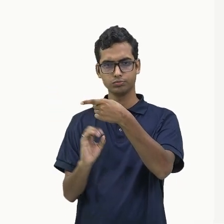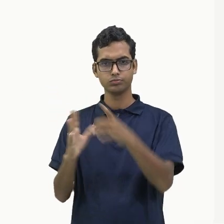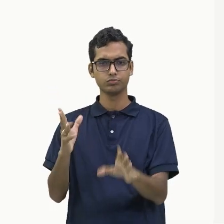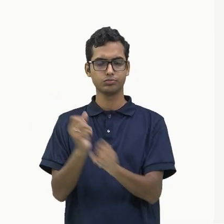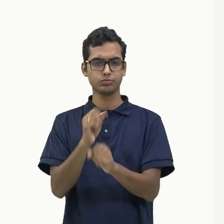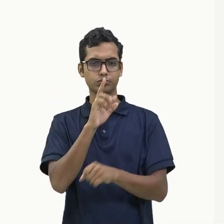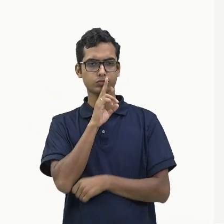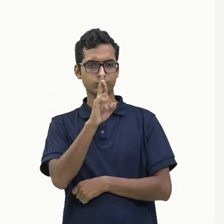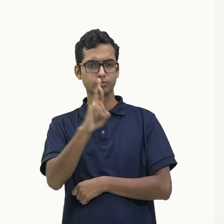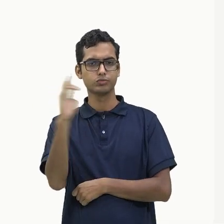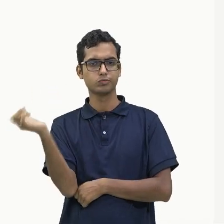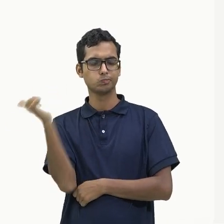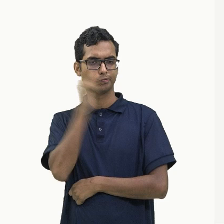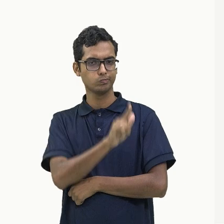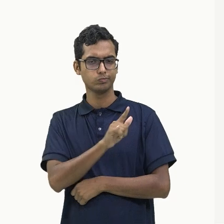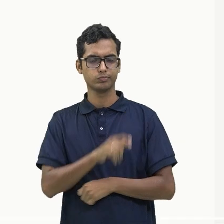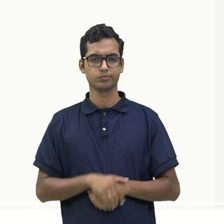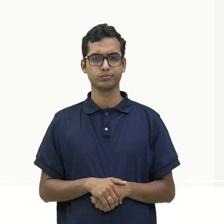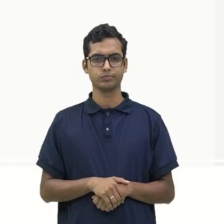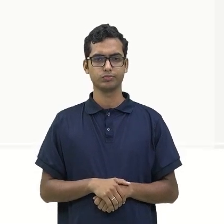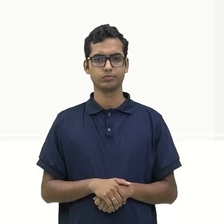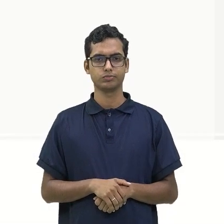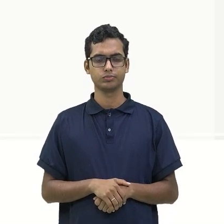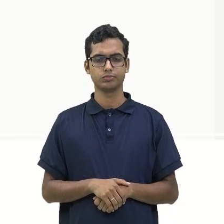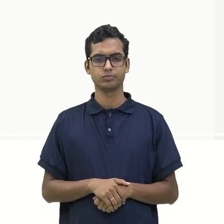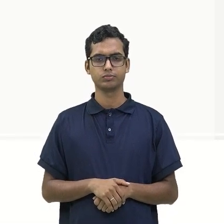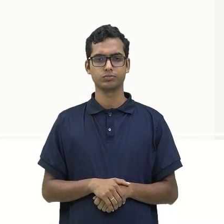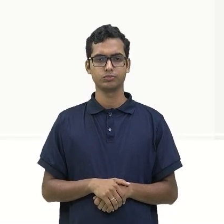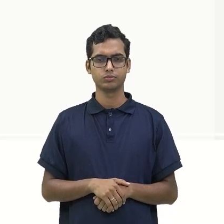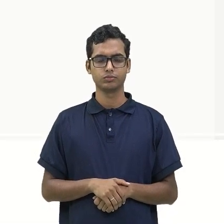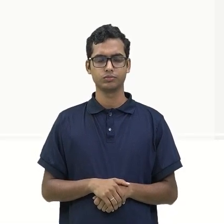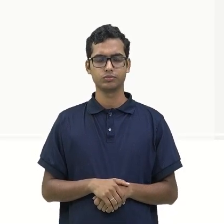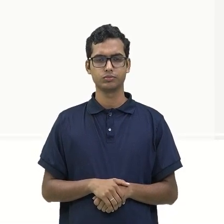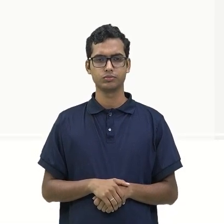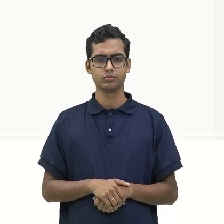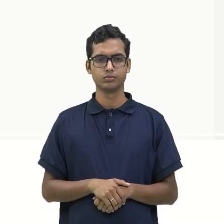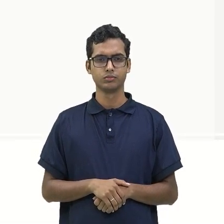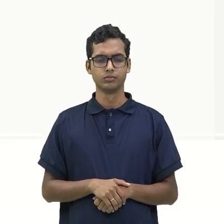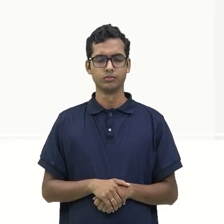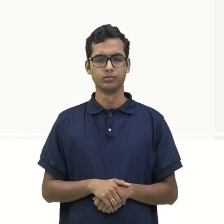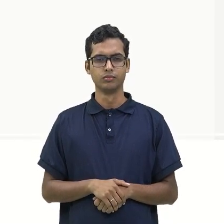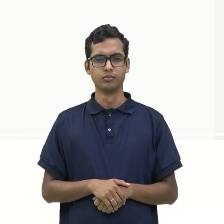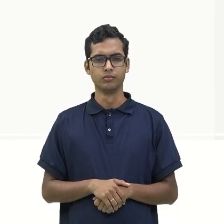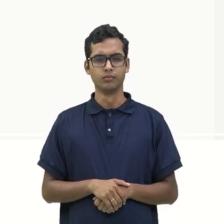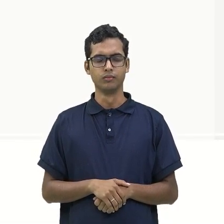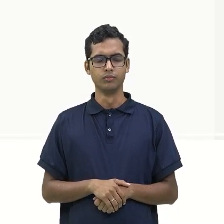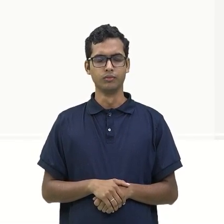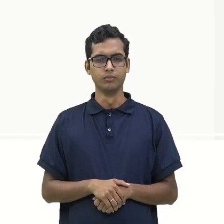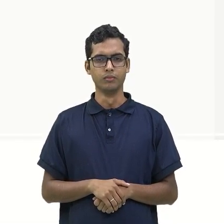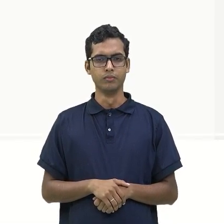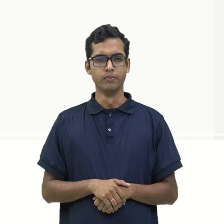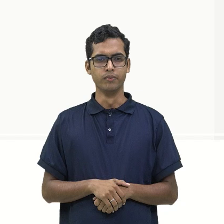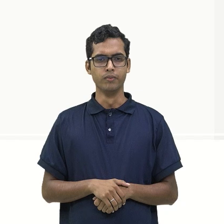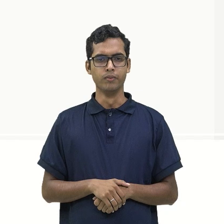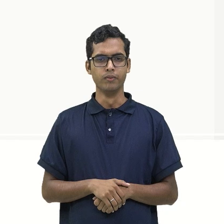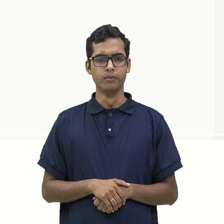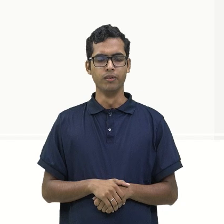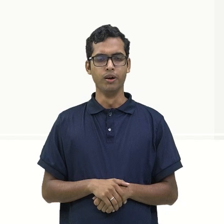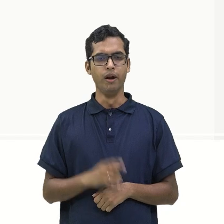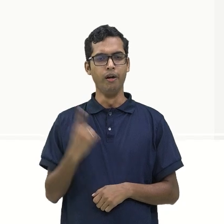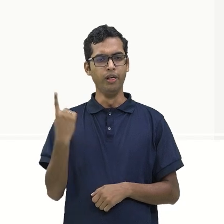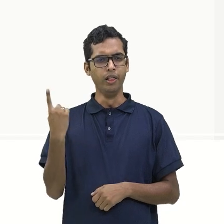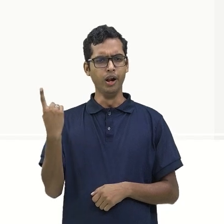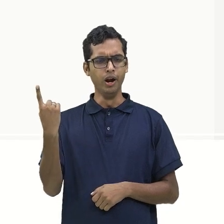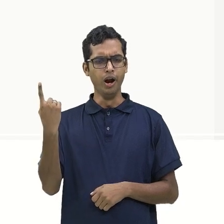3 sobre 5. Moral da história, eu posso afirmar que